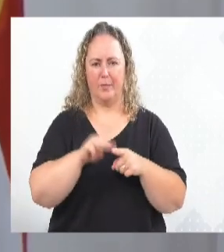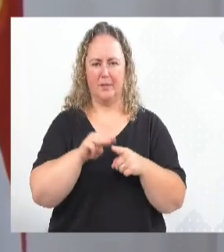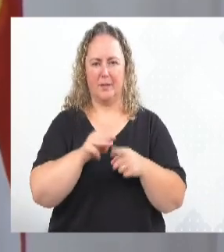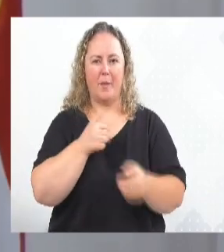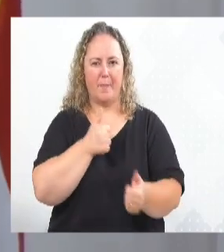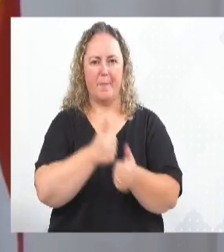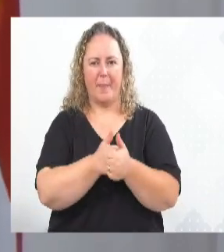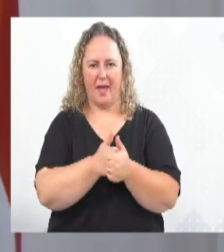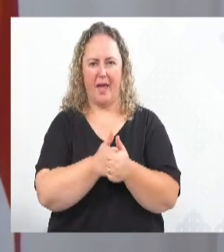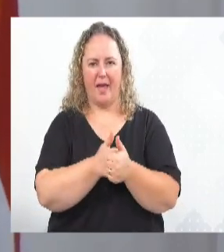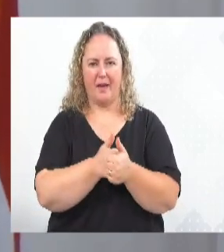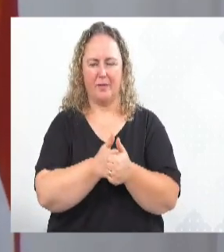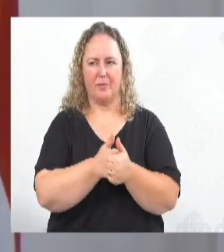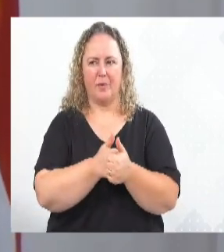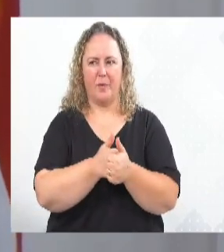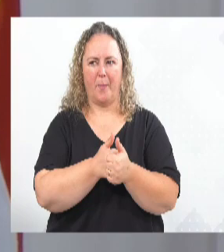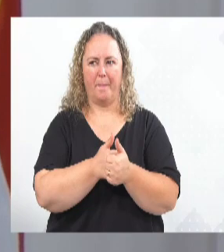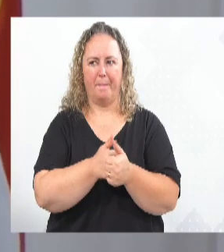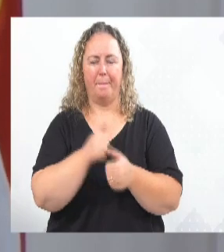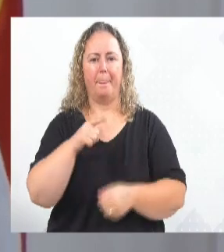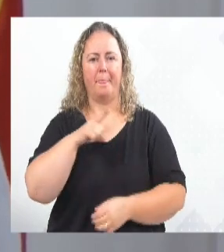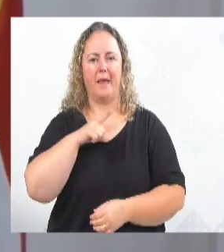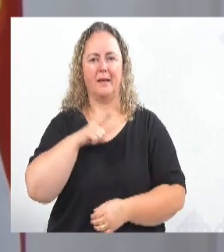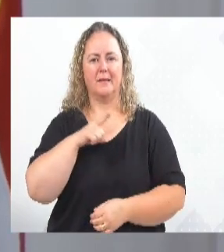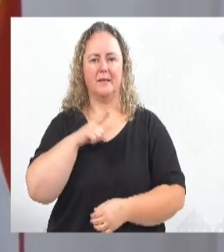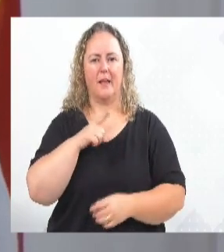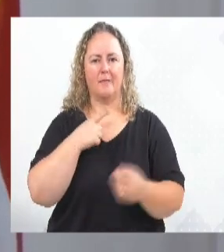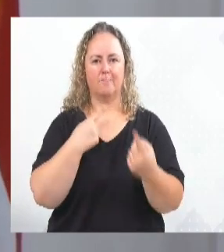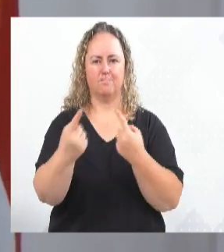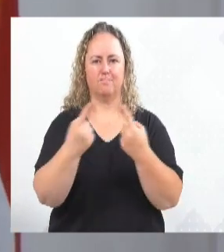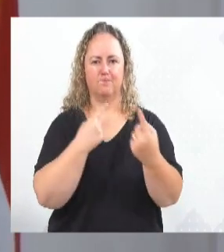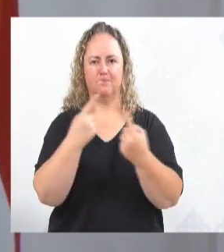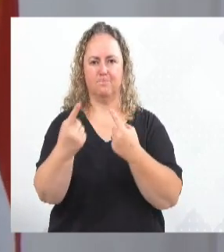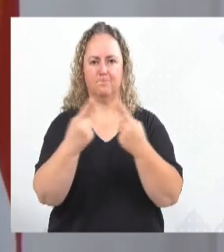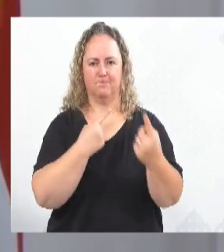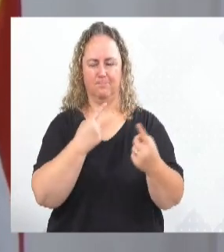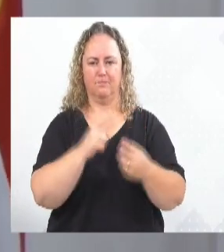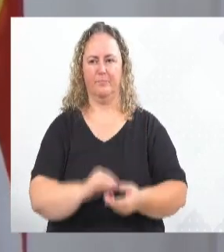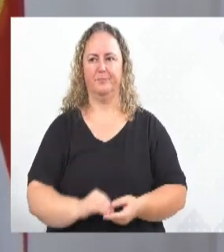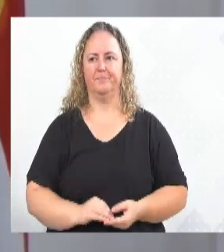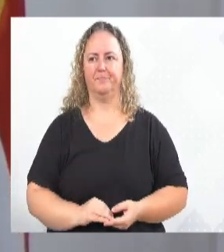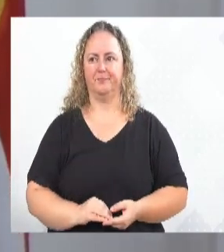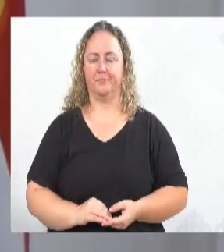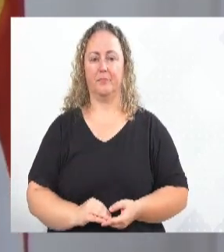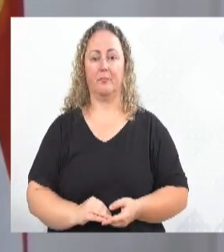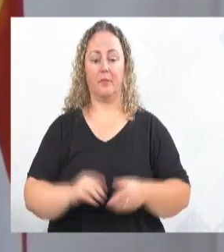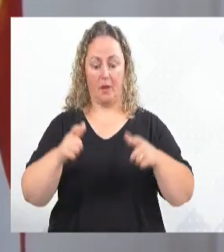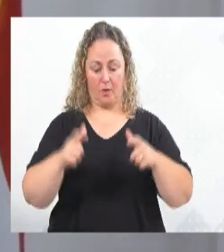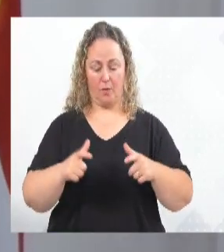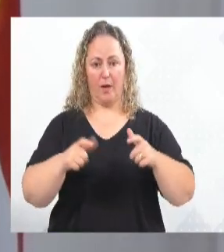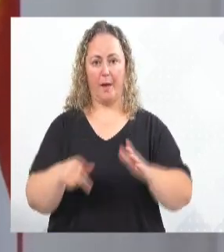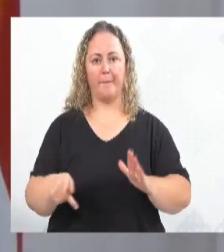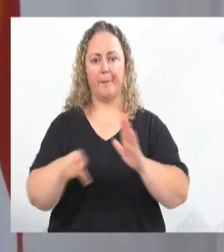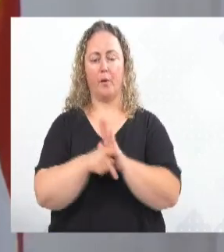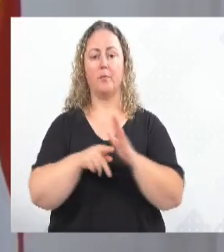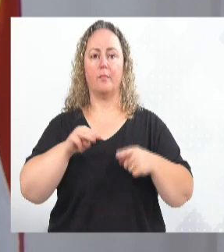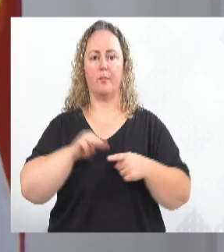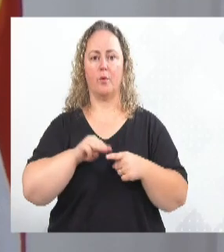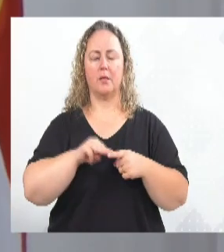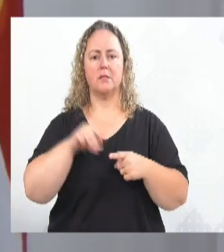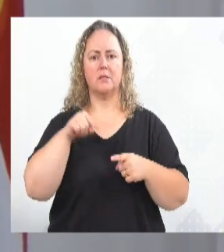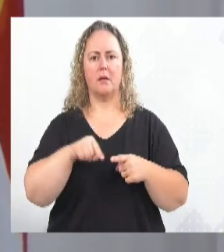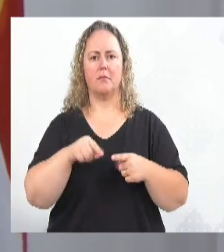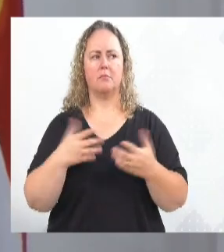próximo da saída da alça da Via Expressa para a Rua das Missões, Rua 2 de Setembro, que é um imóvel municipal que está